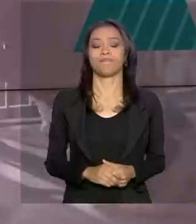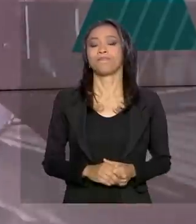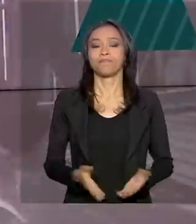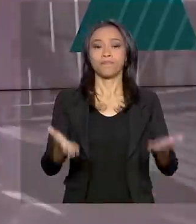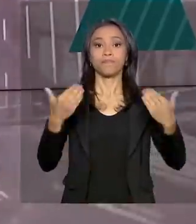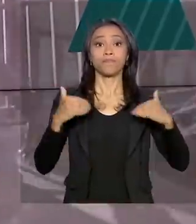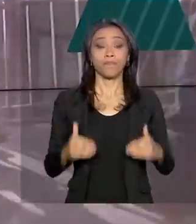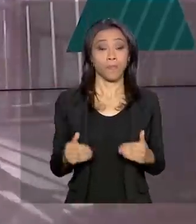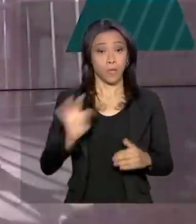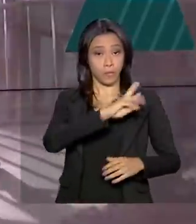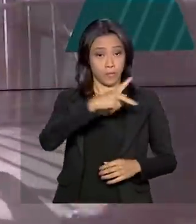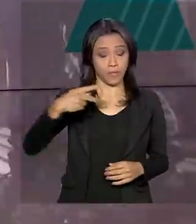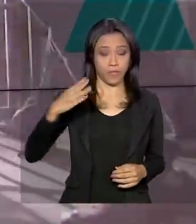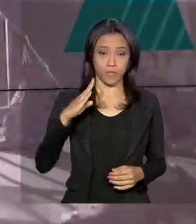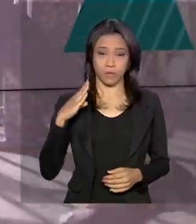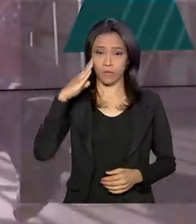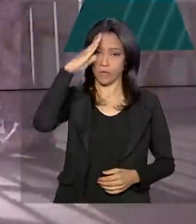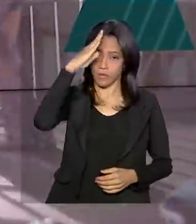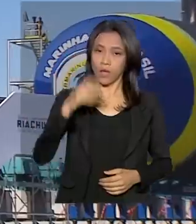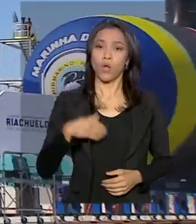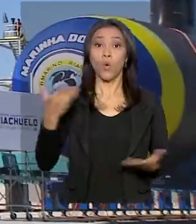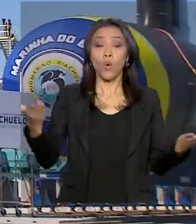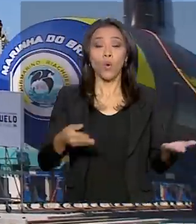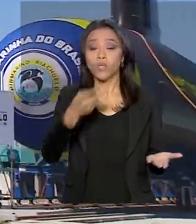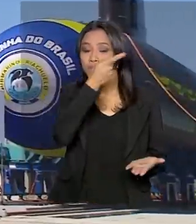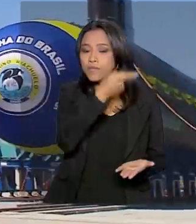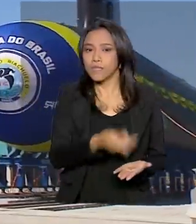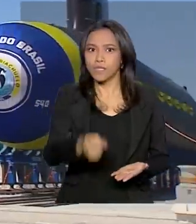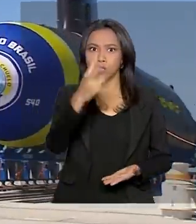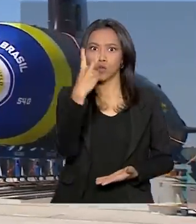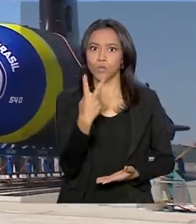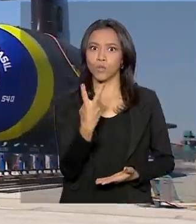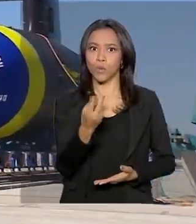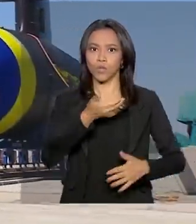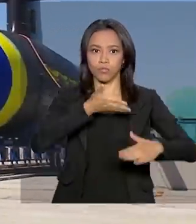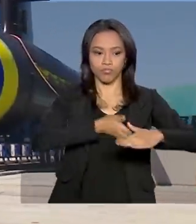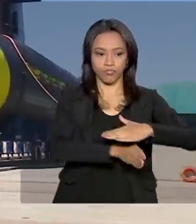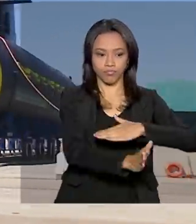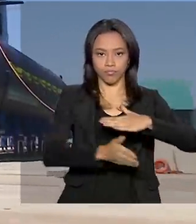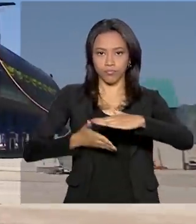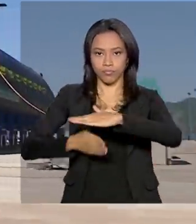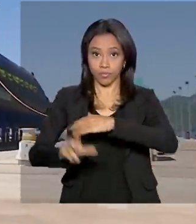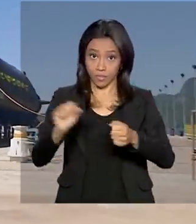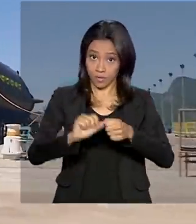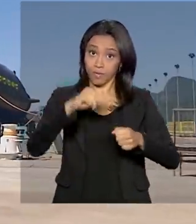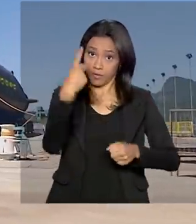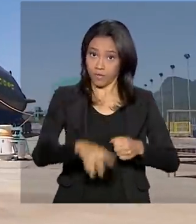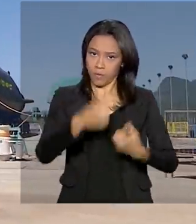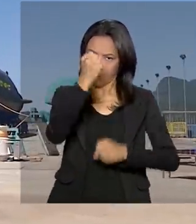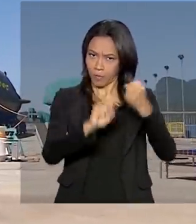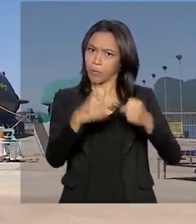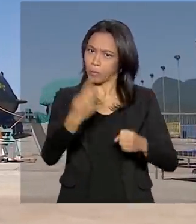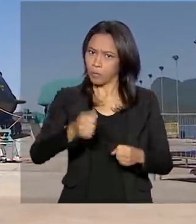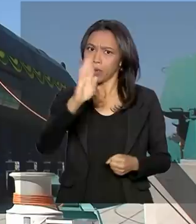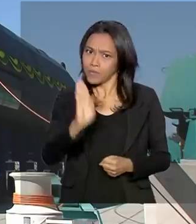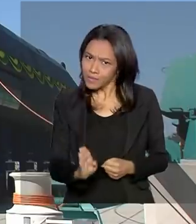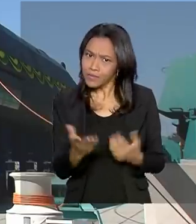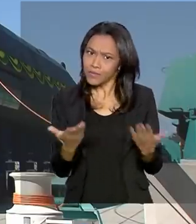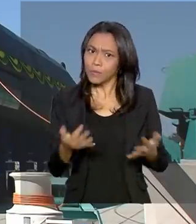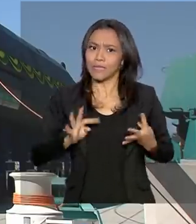Dia. Presidente Jair Bolsonaro visita hoje dois submarinos que estão sendo construídos no Brasil com tecnologia